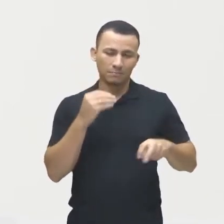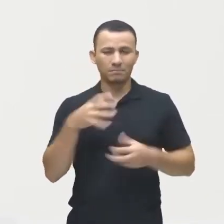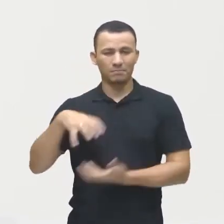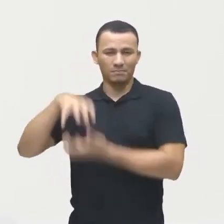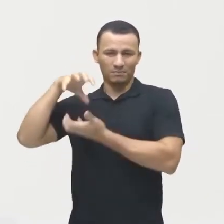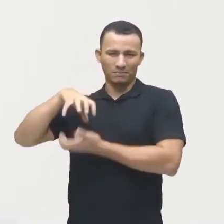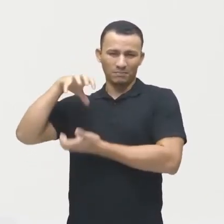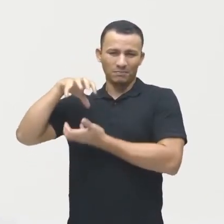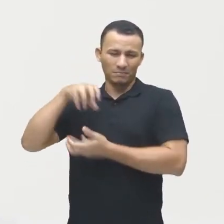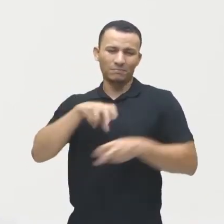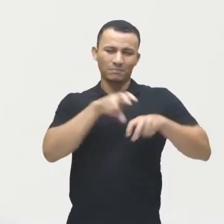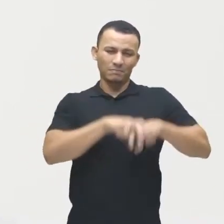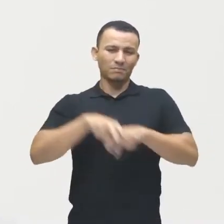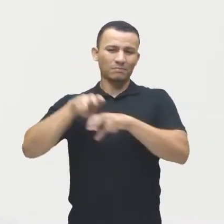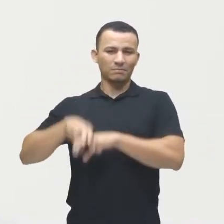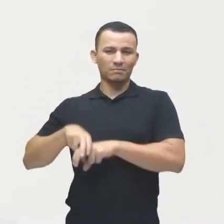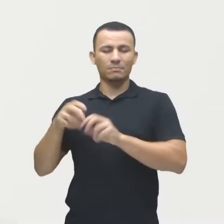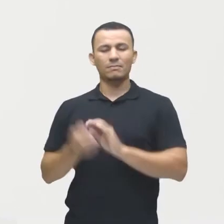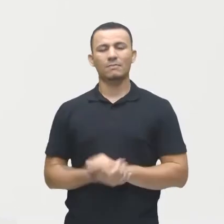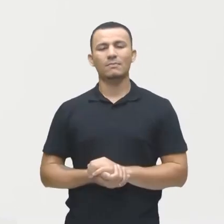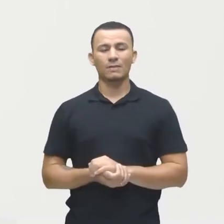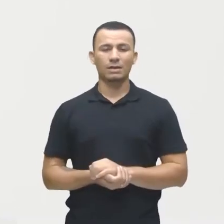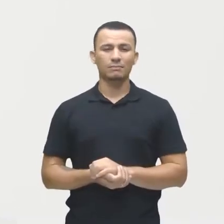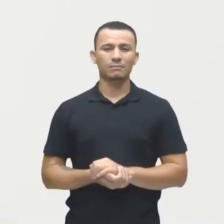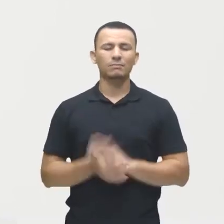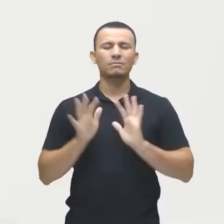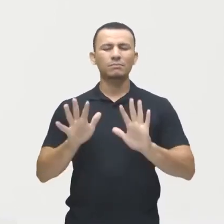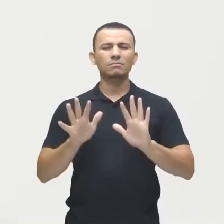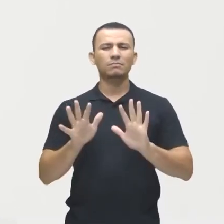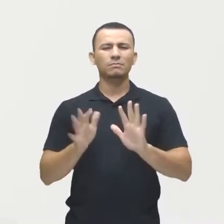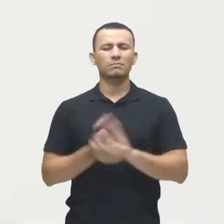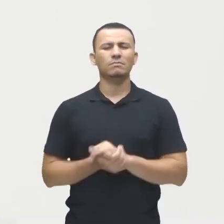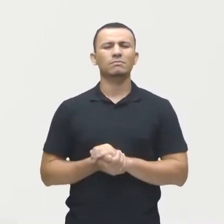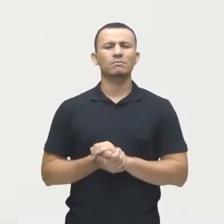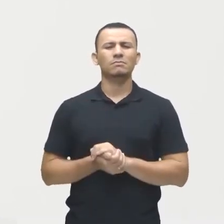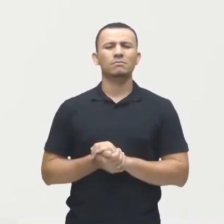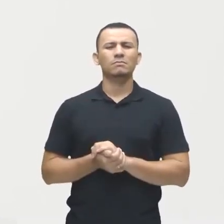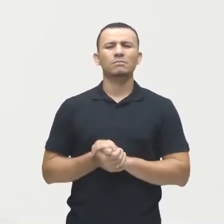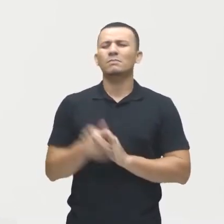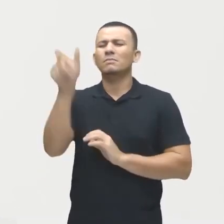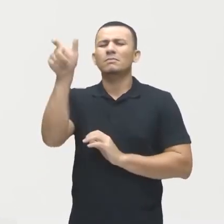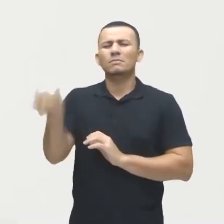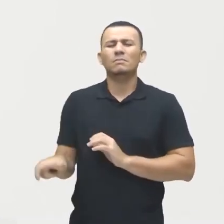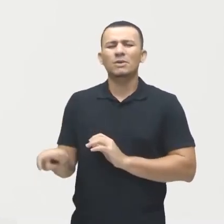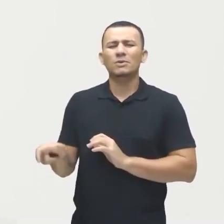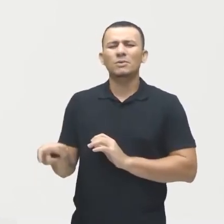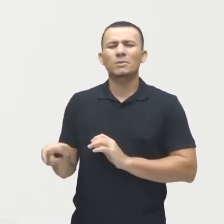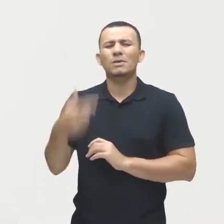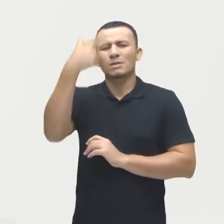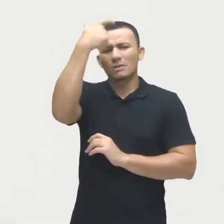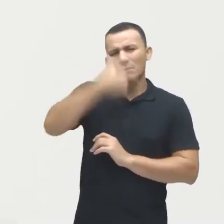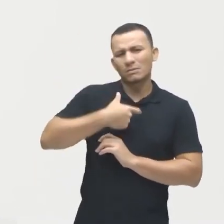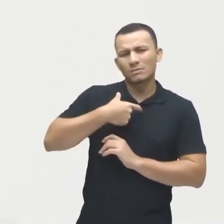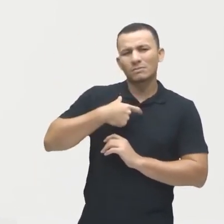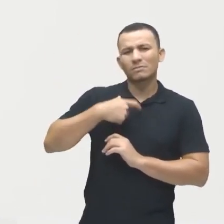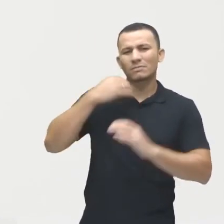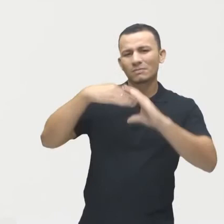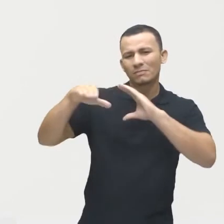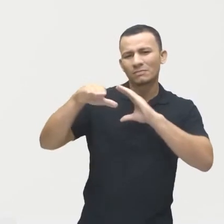Vamos lembrar o que a gente conversou agora. Quem seria o receptor? Quem seria o emissor?